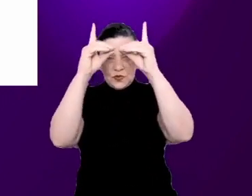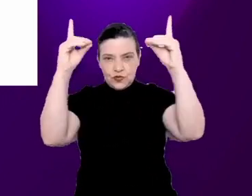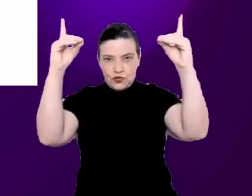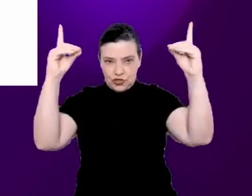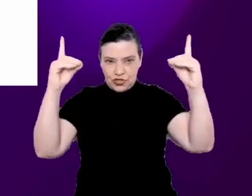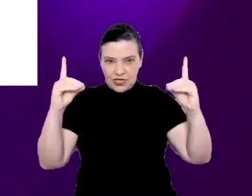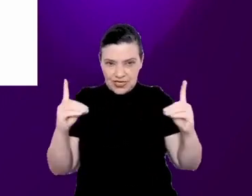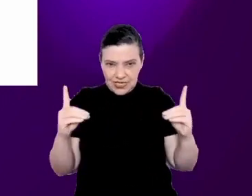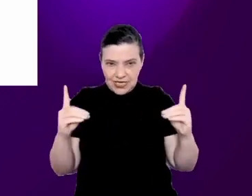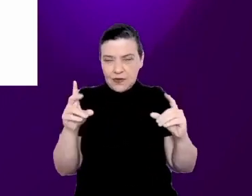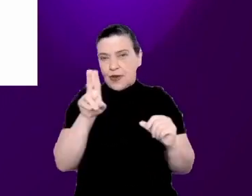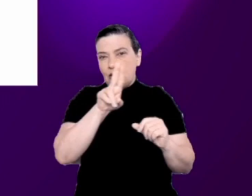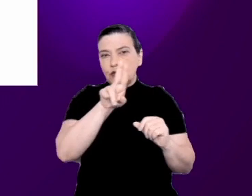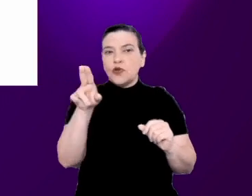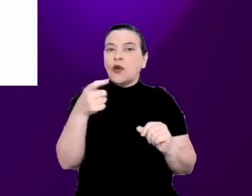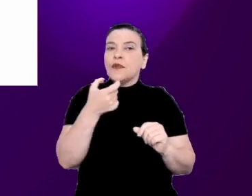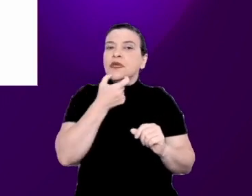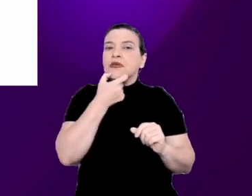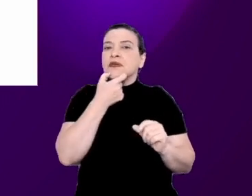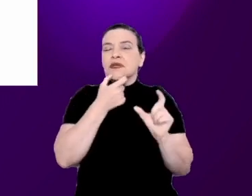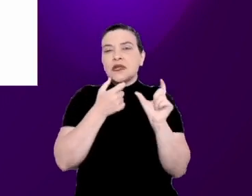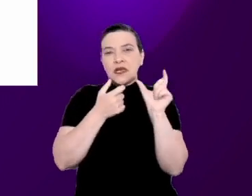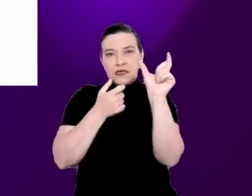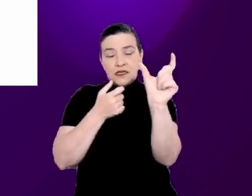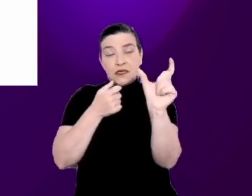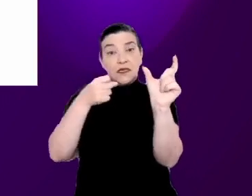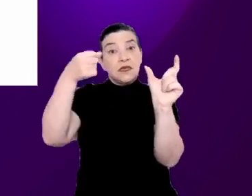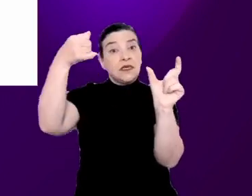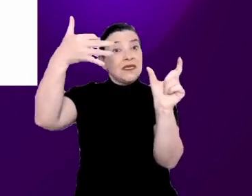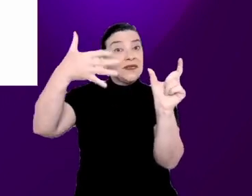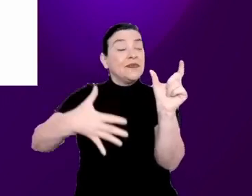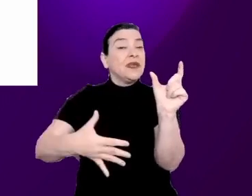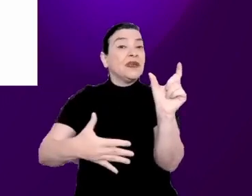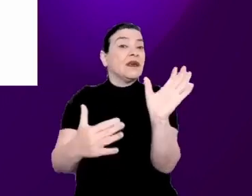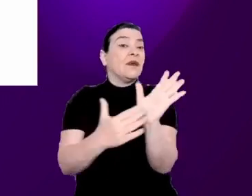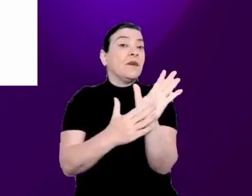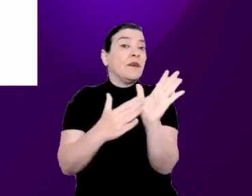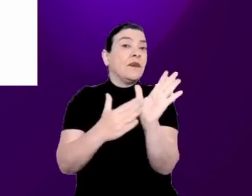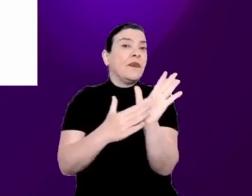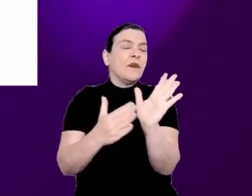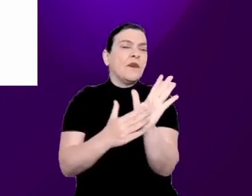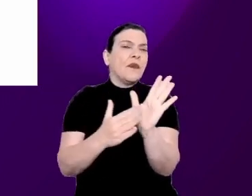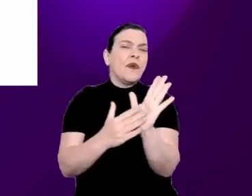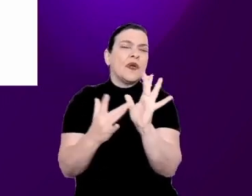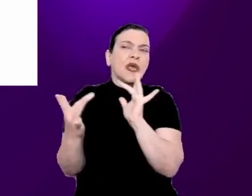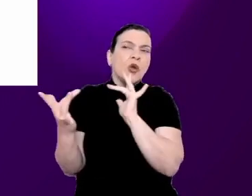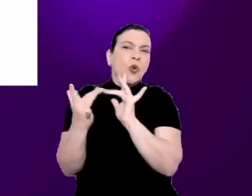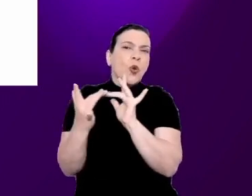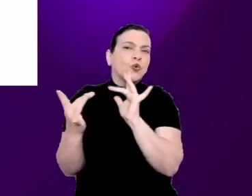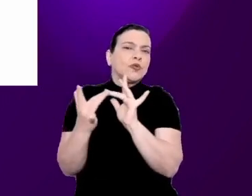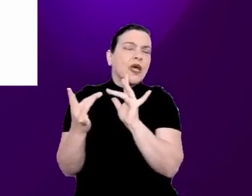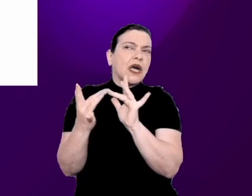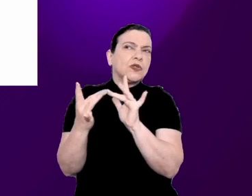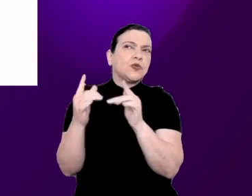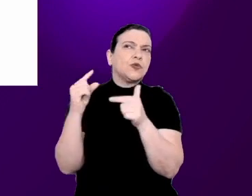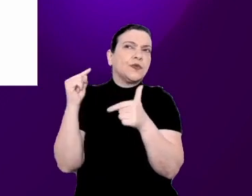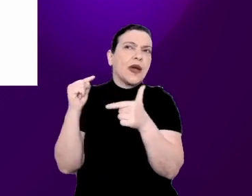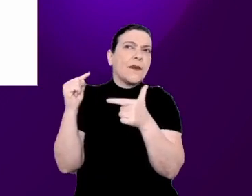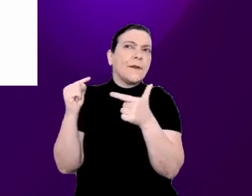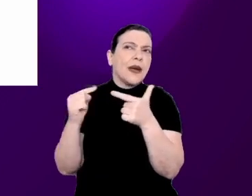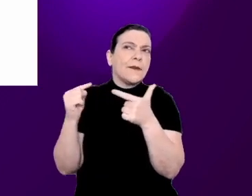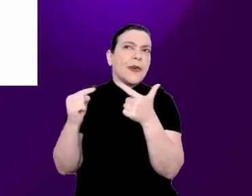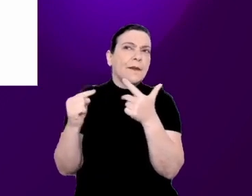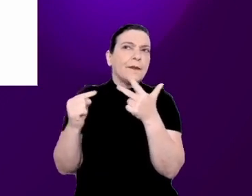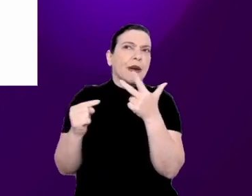Research and Quality propõe, trazendo todos os pontos de contato que nós temos quando a gente fala